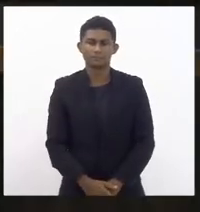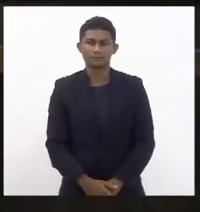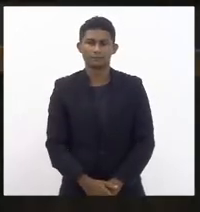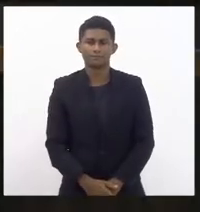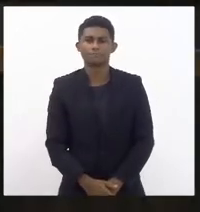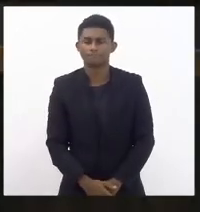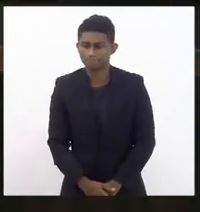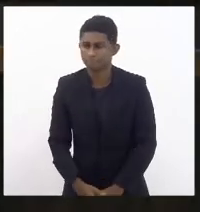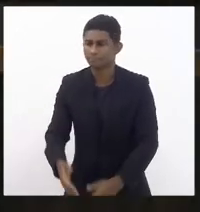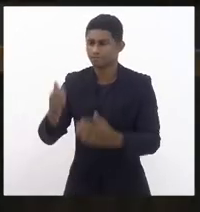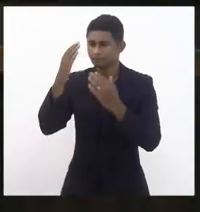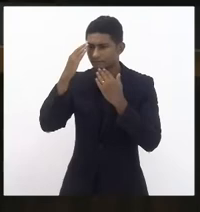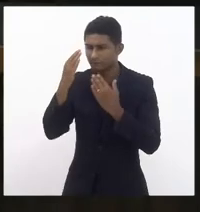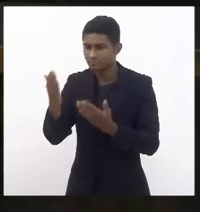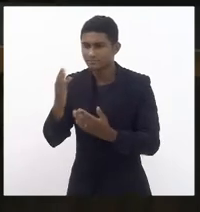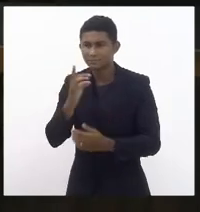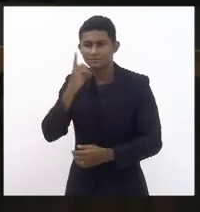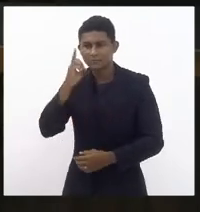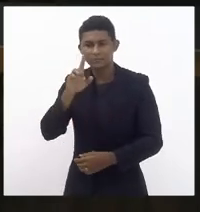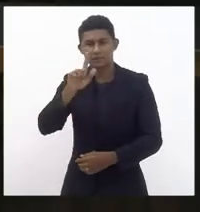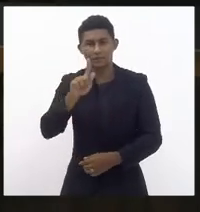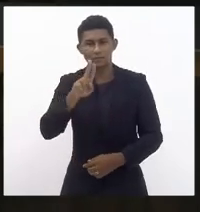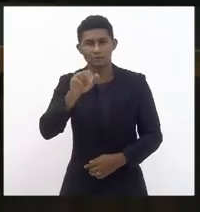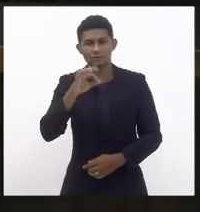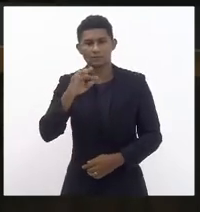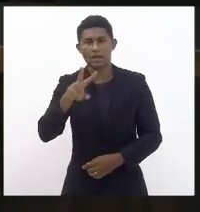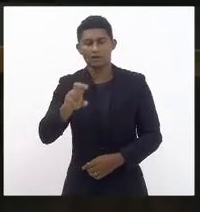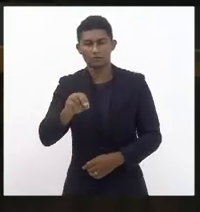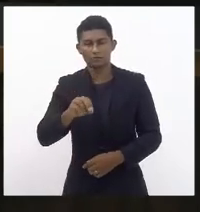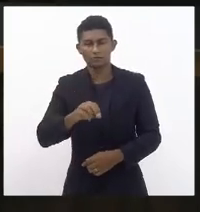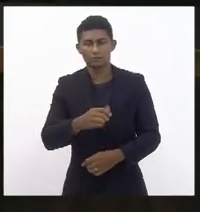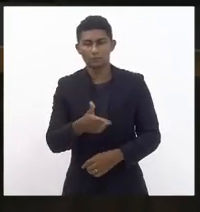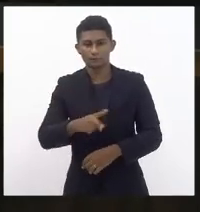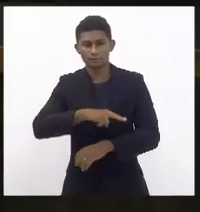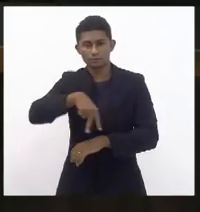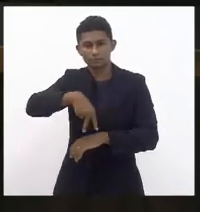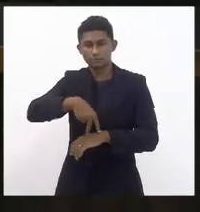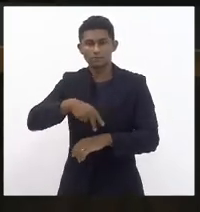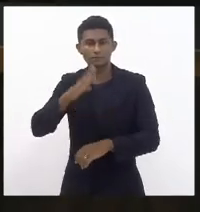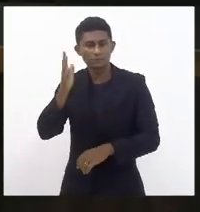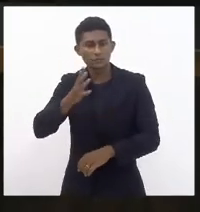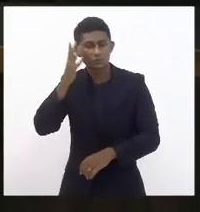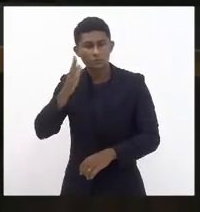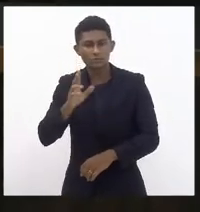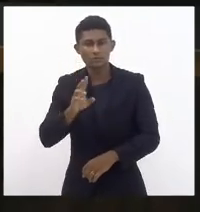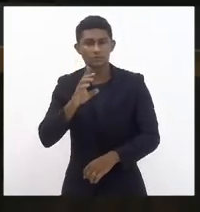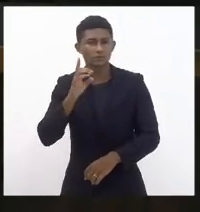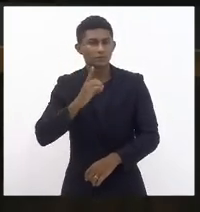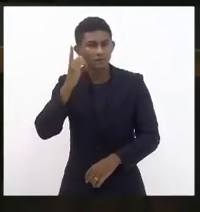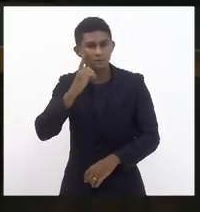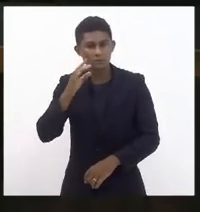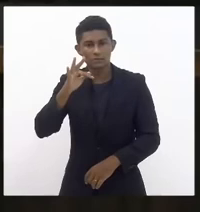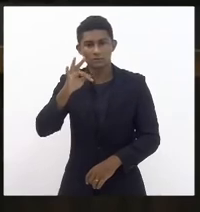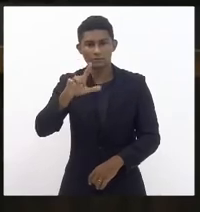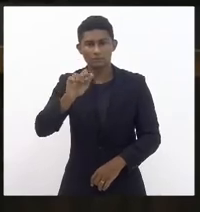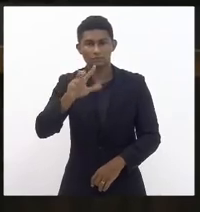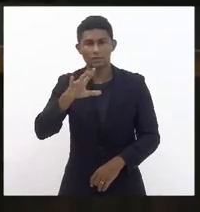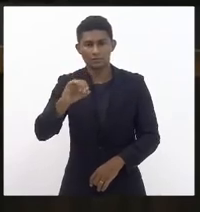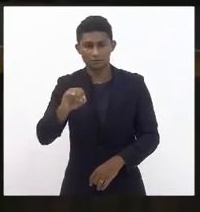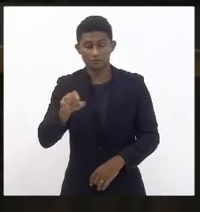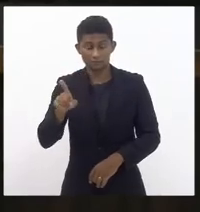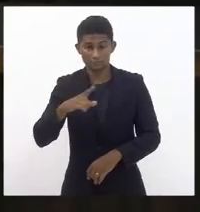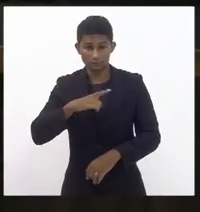E agradecendo a deputado Gustavo Schmidt é próximo a dor inscrito é o Nobre Deputado Flávio serafini vossa